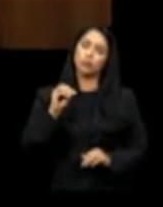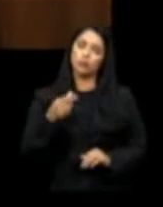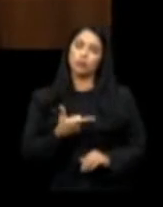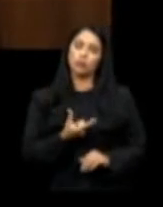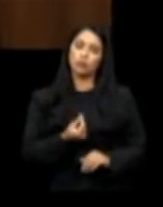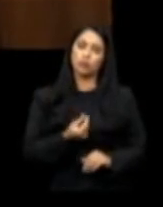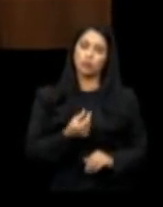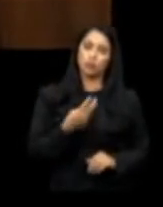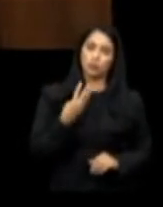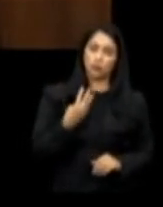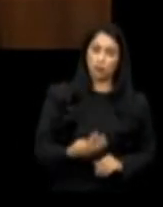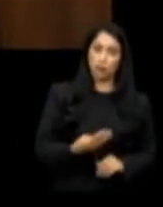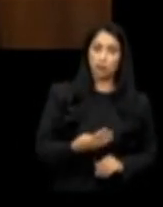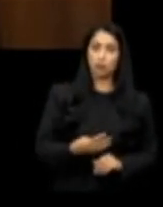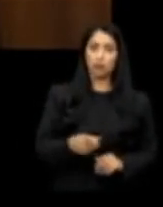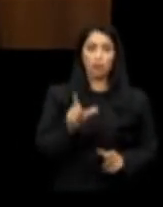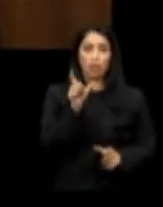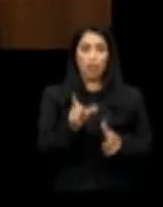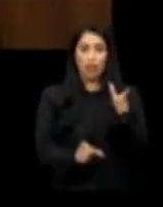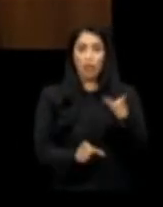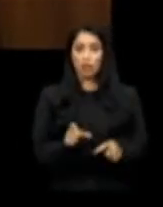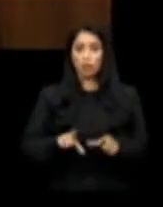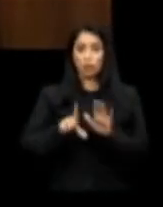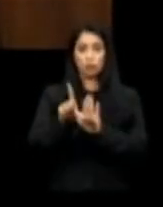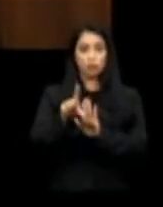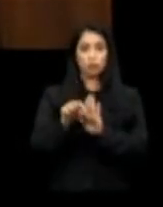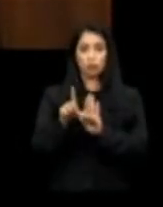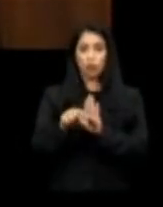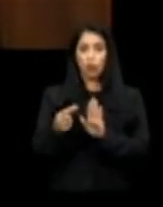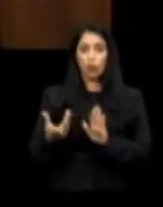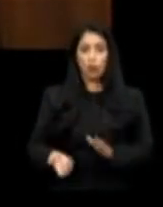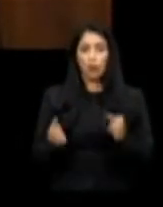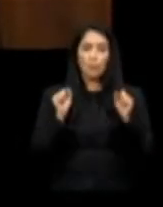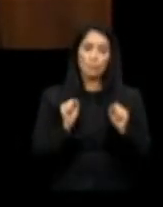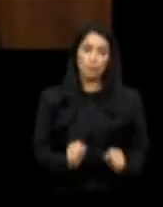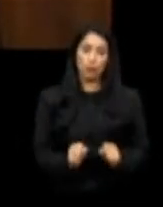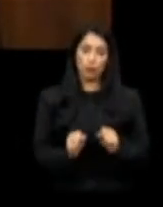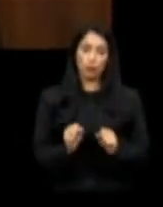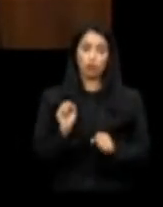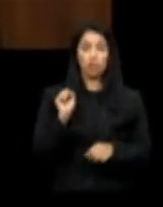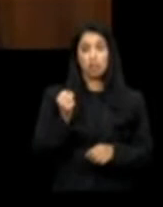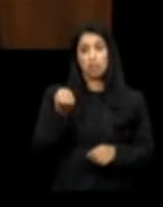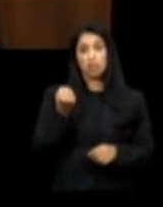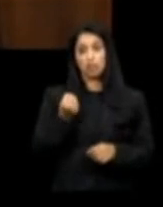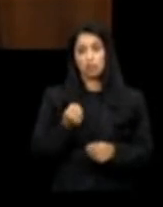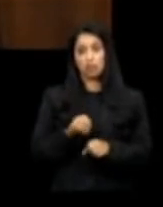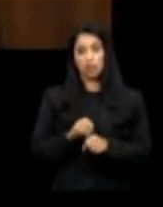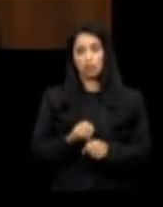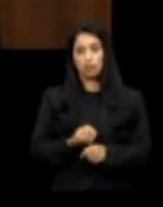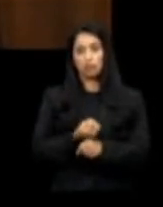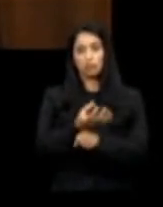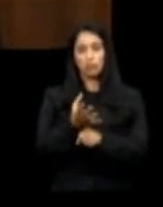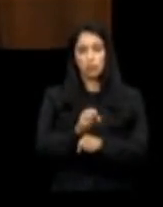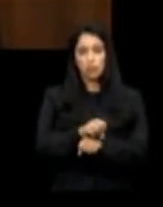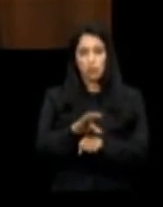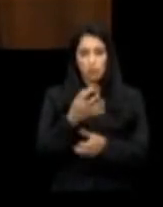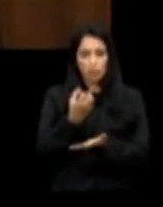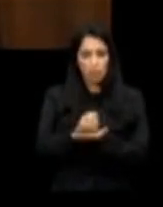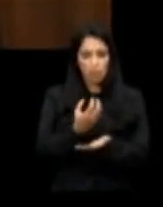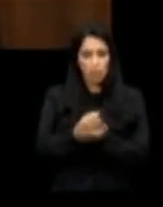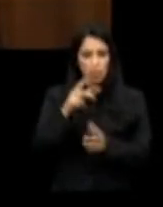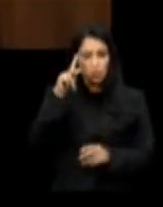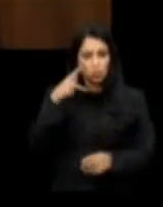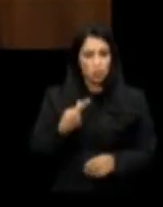do indivíduo de decidir por si mesmo sobre se e como ele desejaria fornecer a terceiros os seus dados